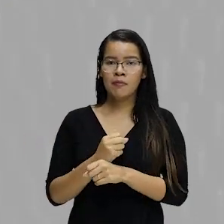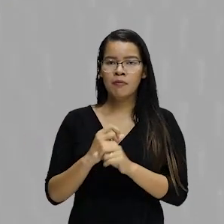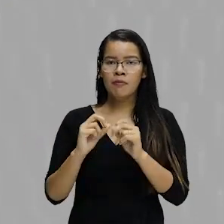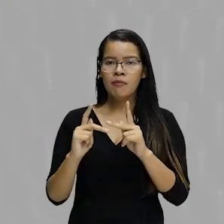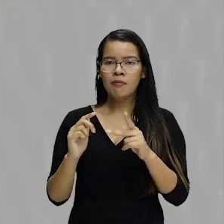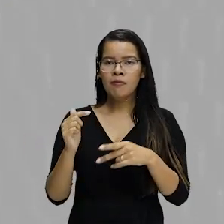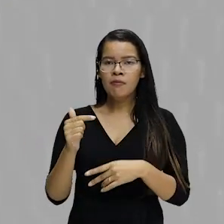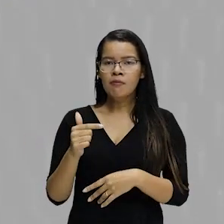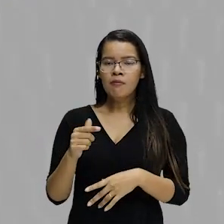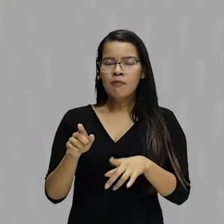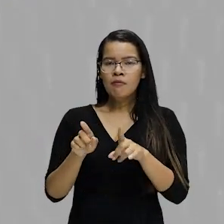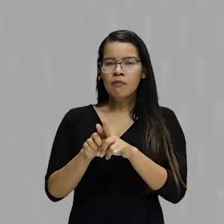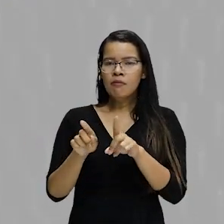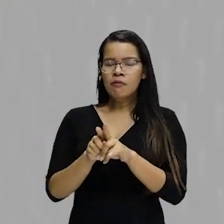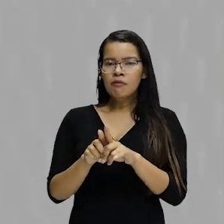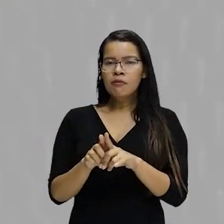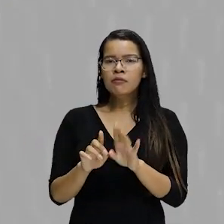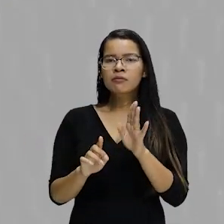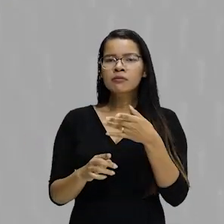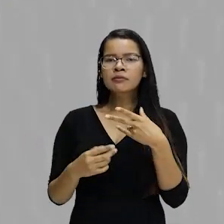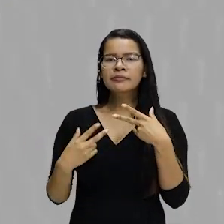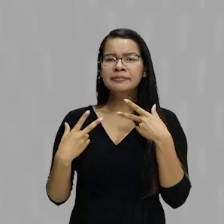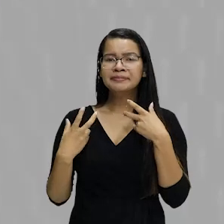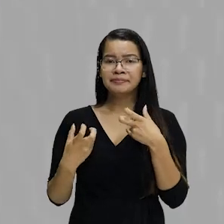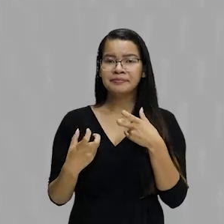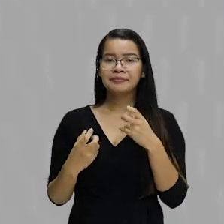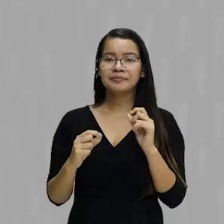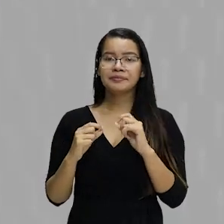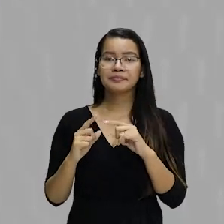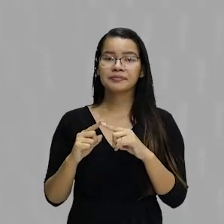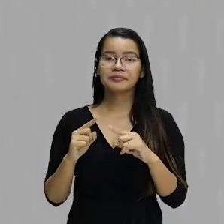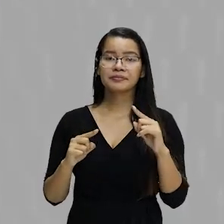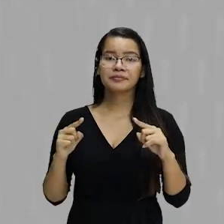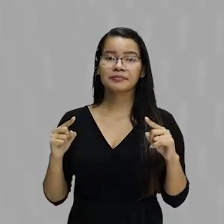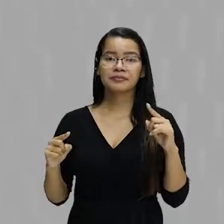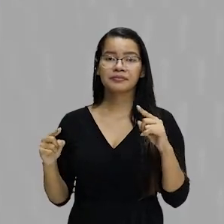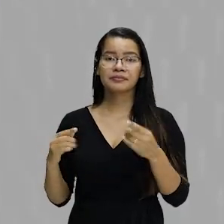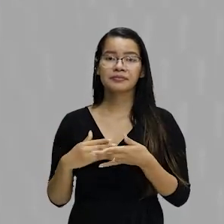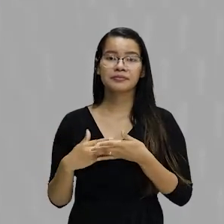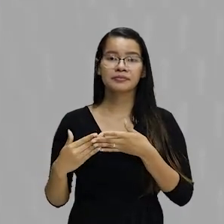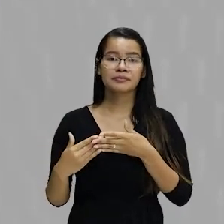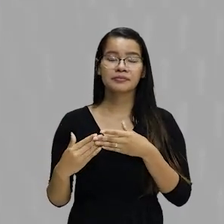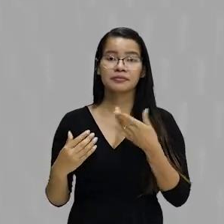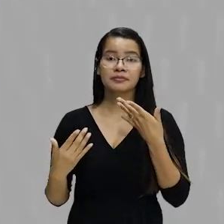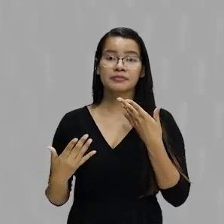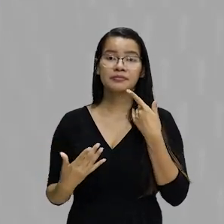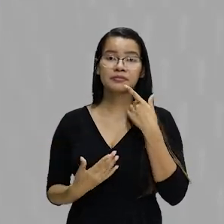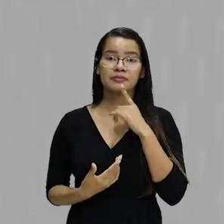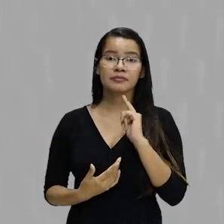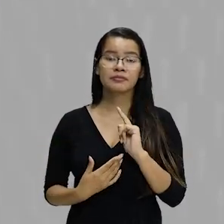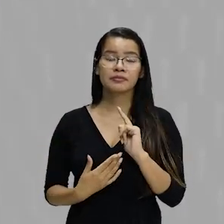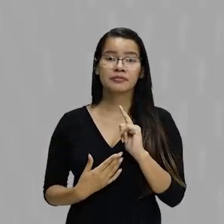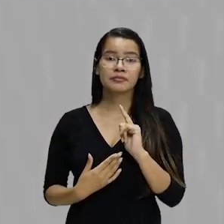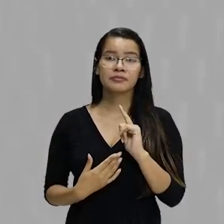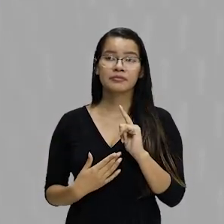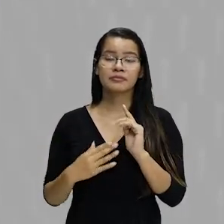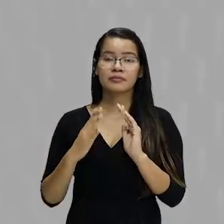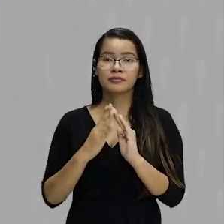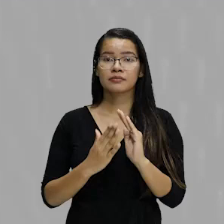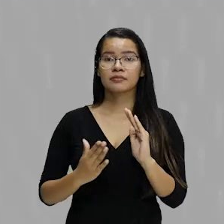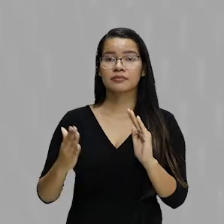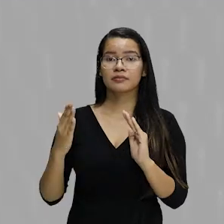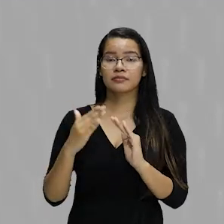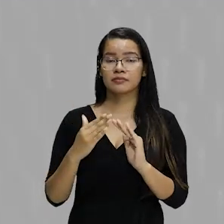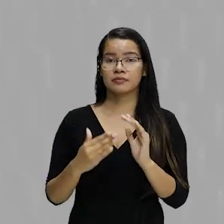Então isso também eles já percebiam, né, essa variação e a partir dali eles conseguiam ter ideia de um ciclo, né, que é